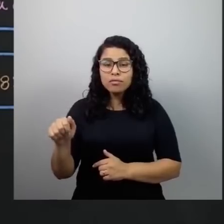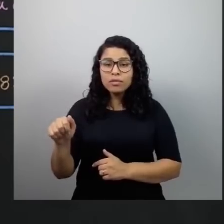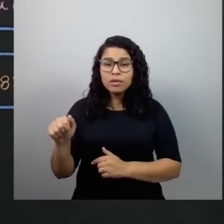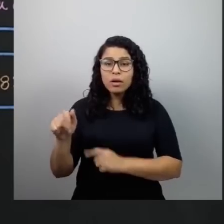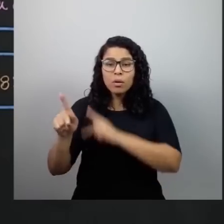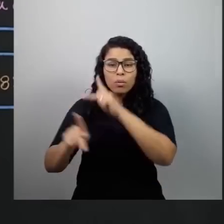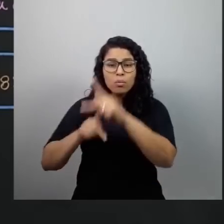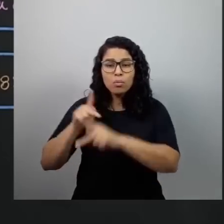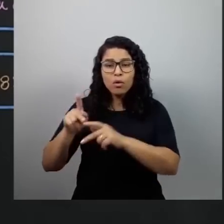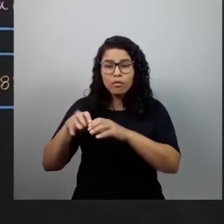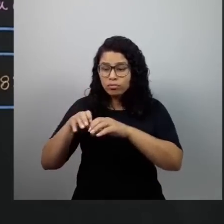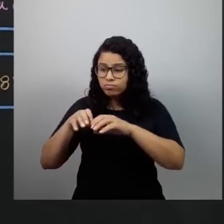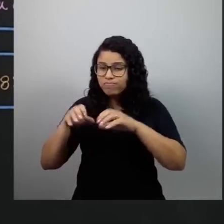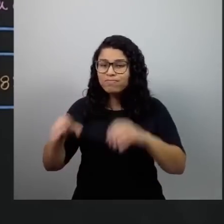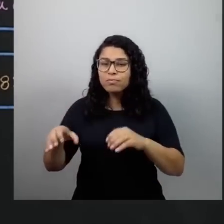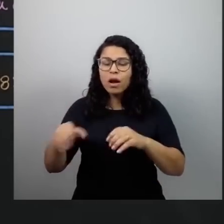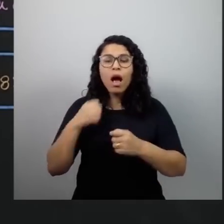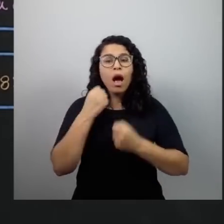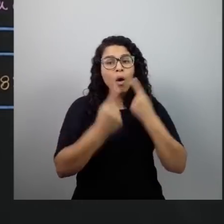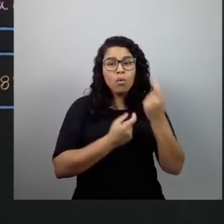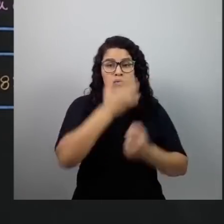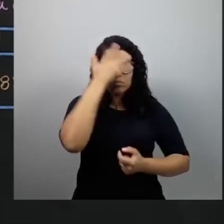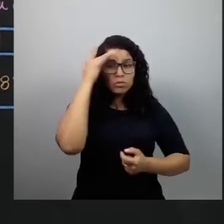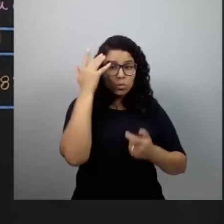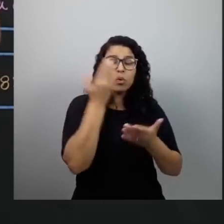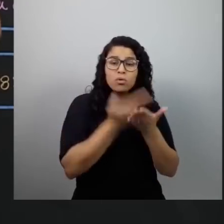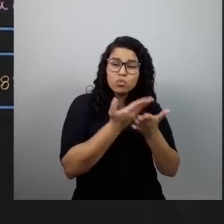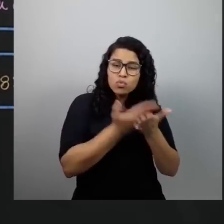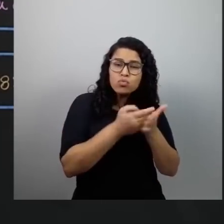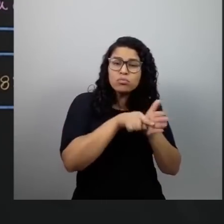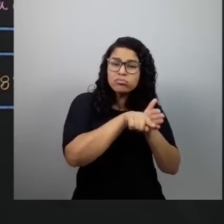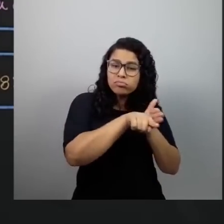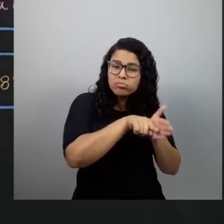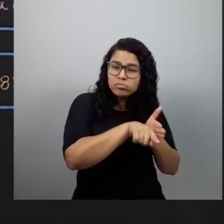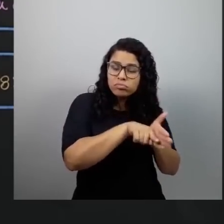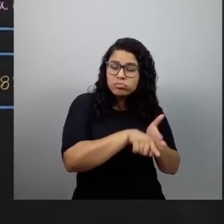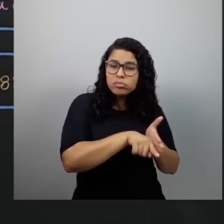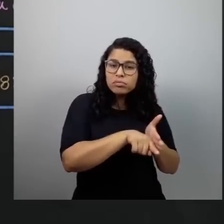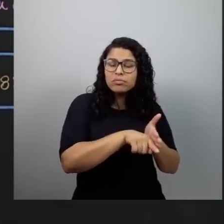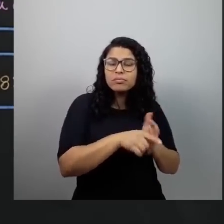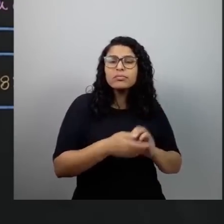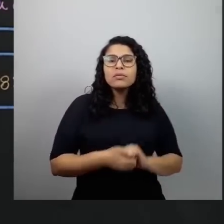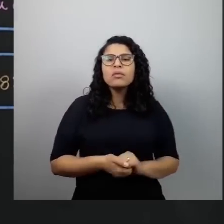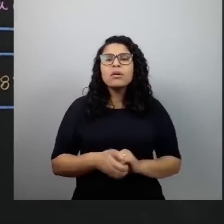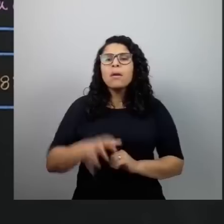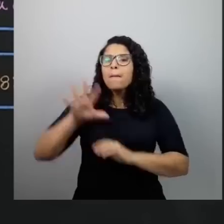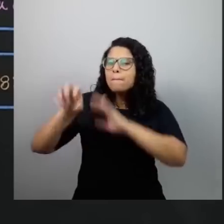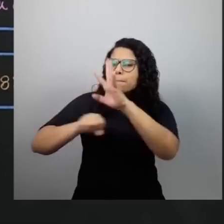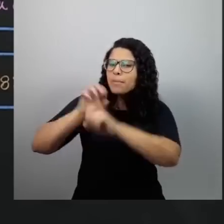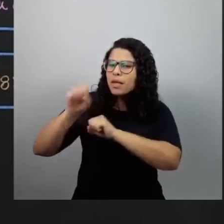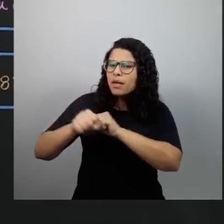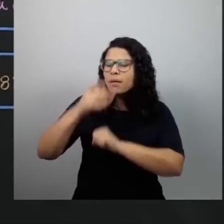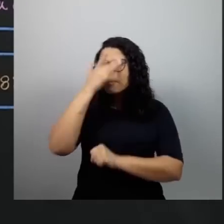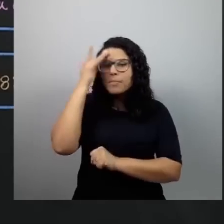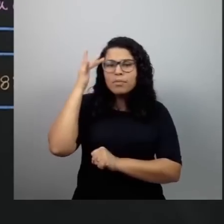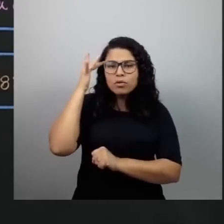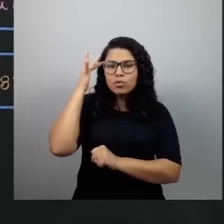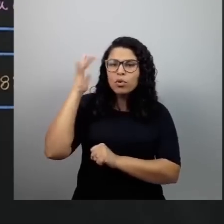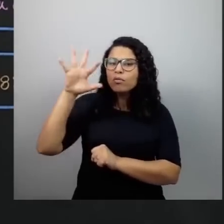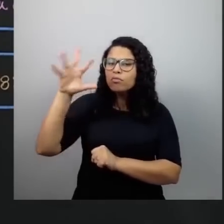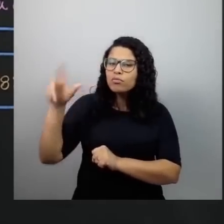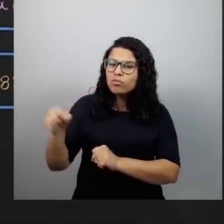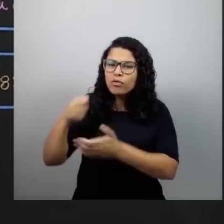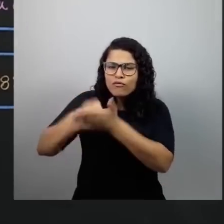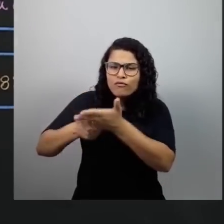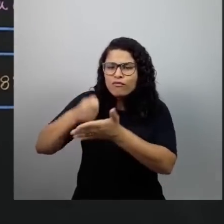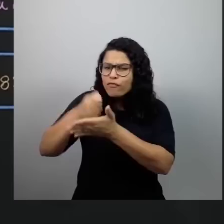Alguns especialistas chamam esse processo em que se retira pessoas de maneira forçada da